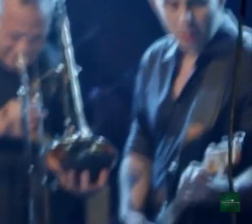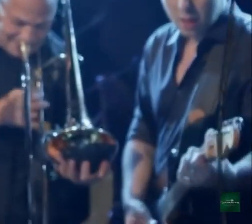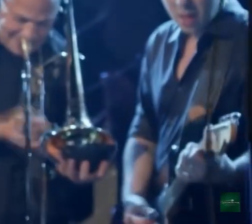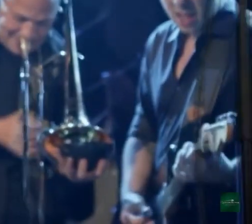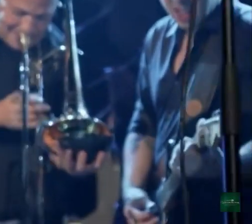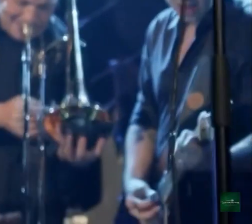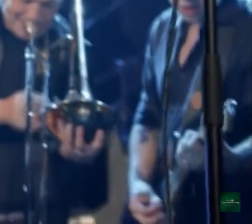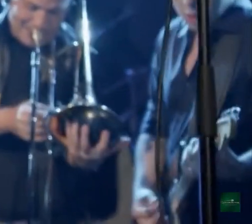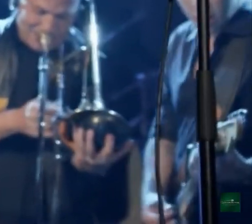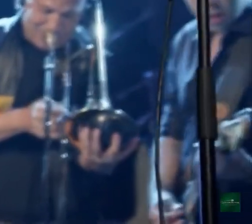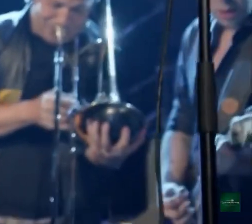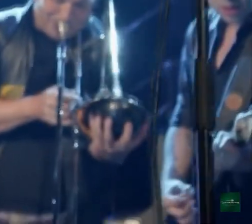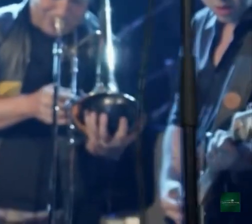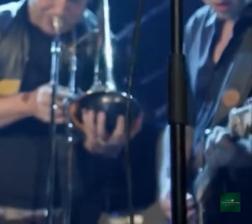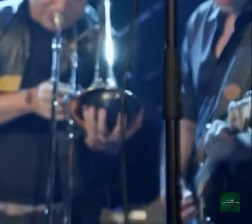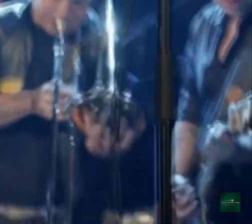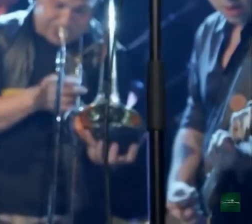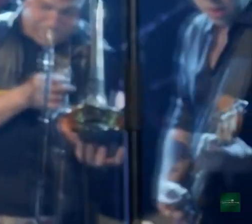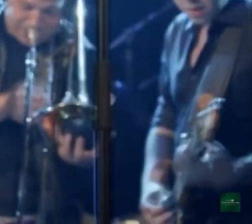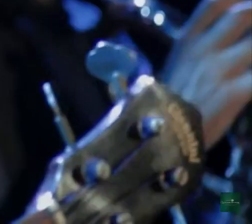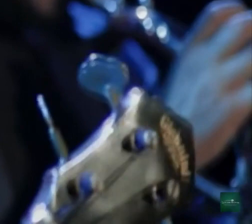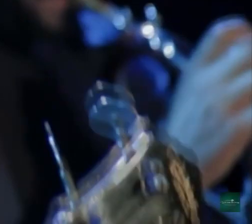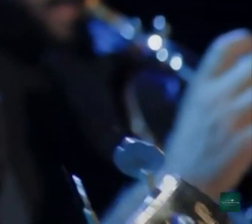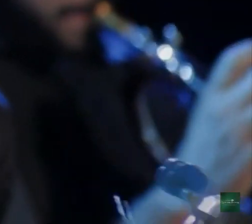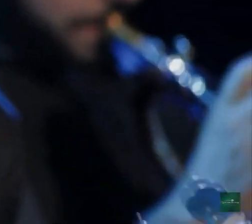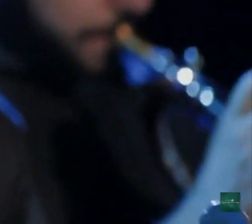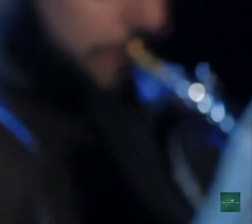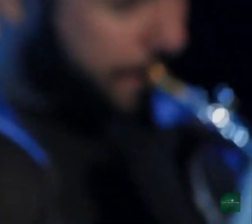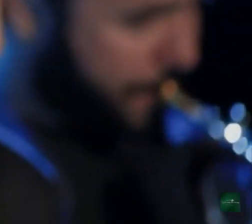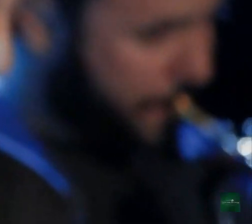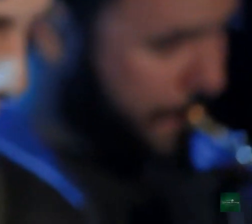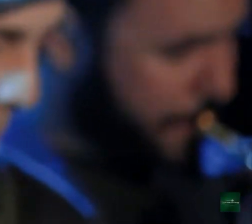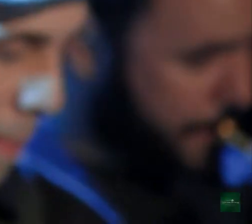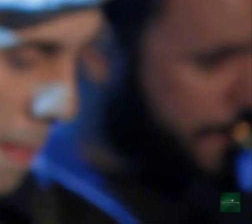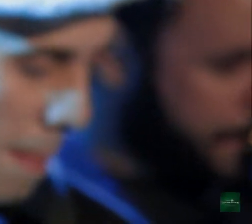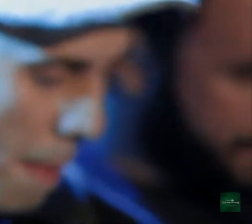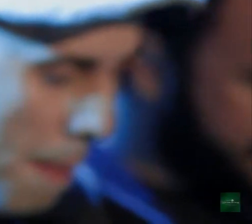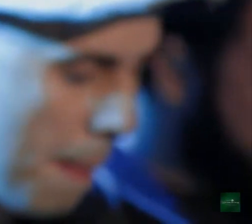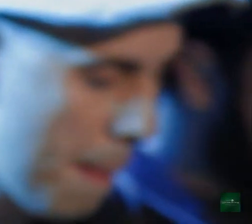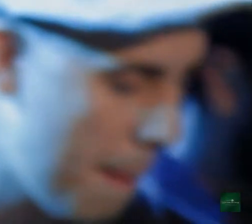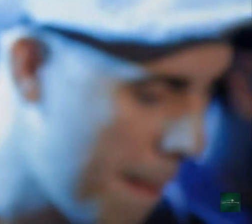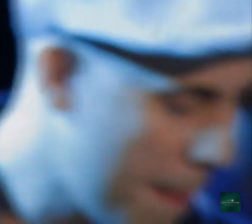A vibração do teu ser, renovar meu poder,